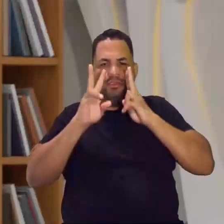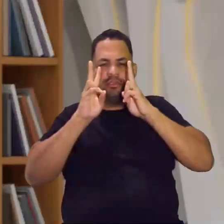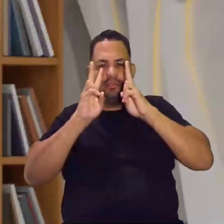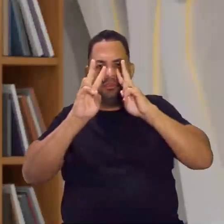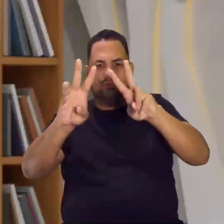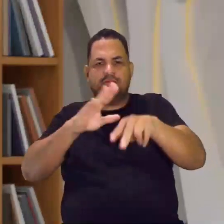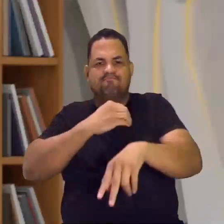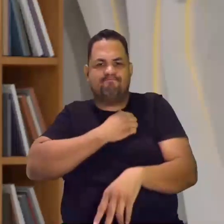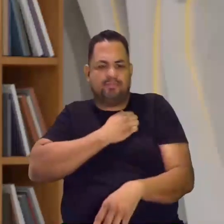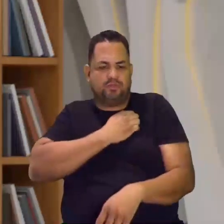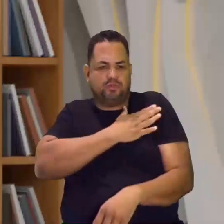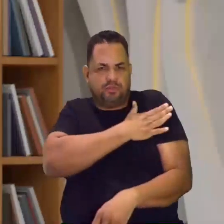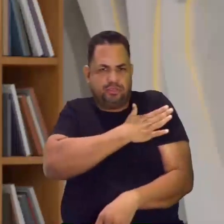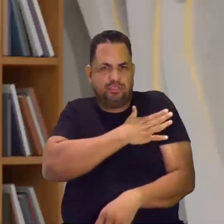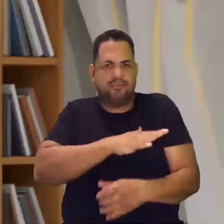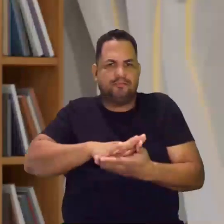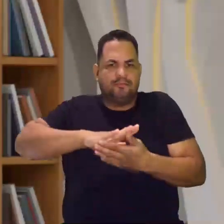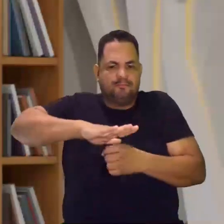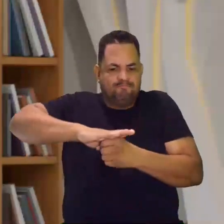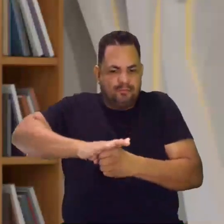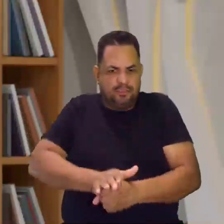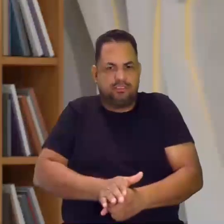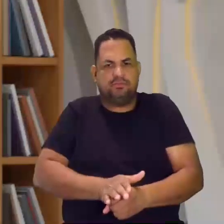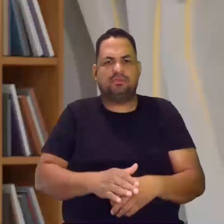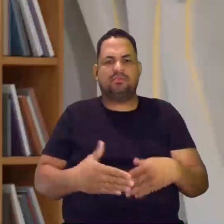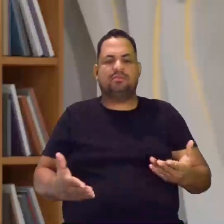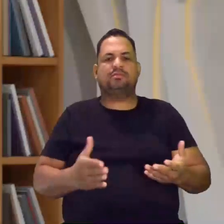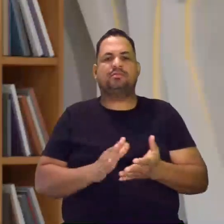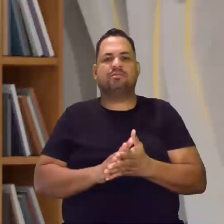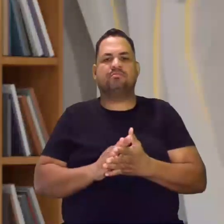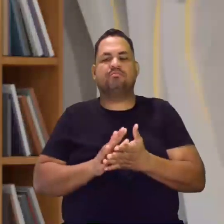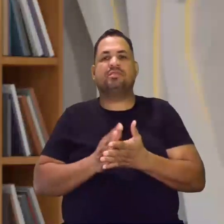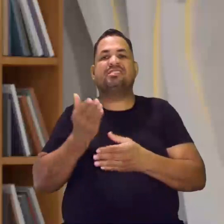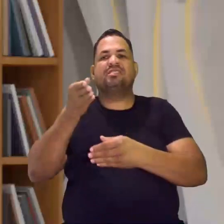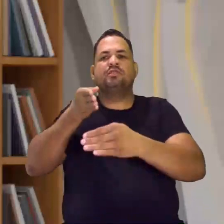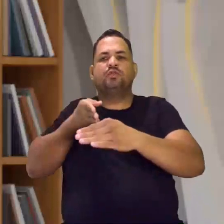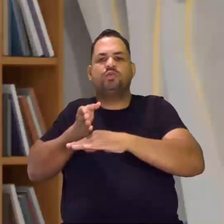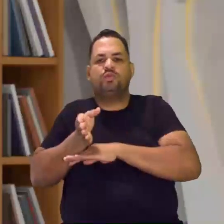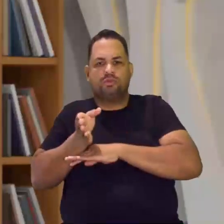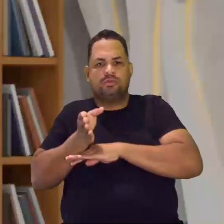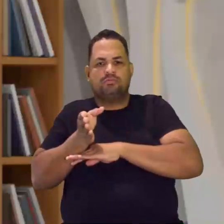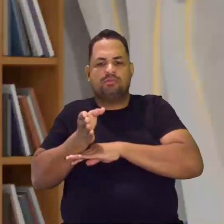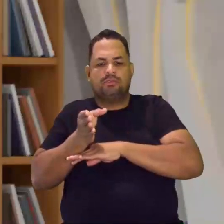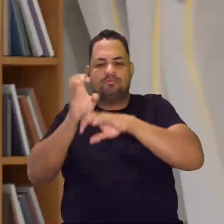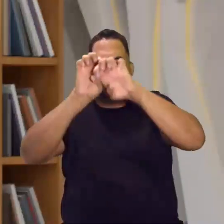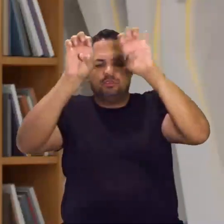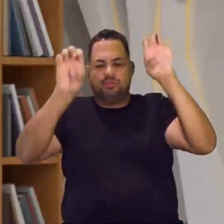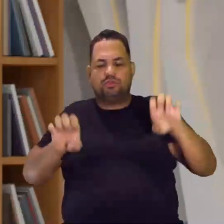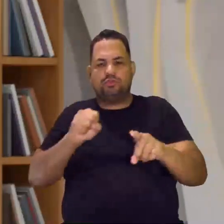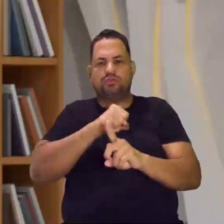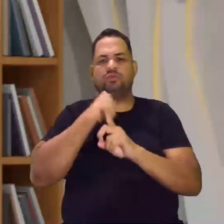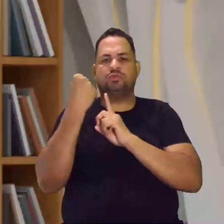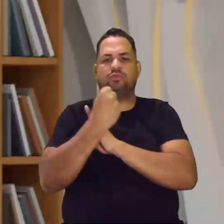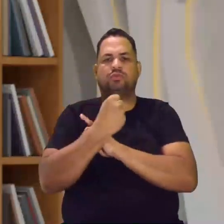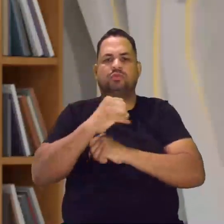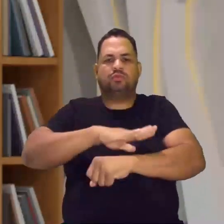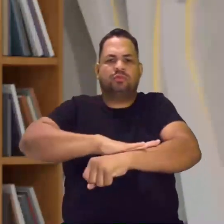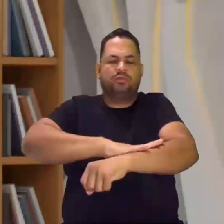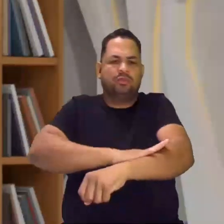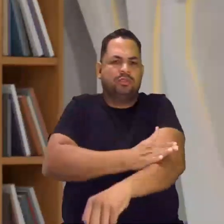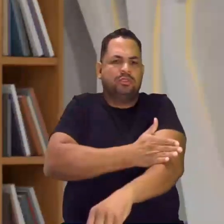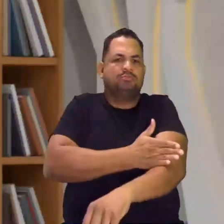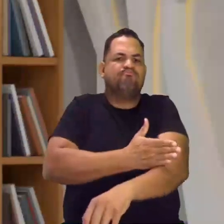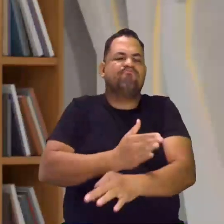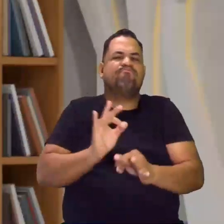e discriminatória, se alastrou a tal ponto que ele foi para a estrutura das sociedades. E o racismo ele se